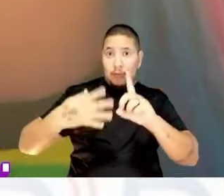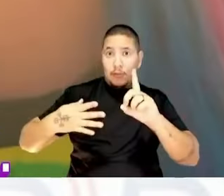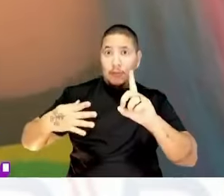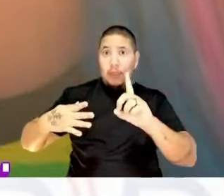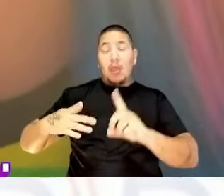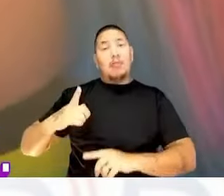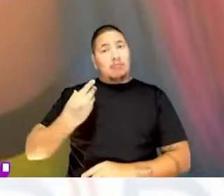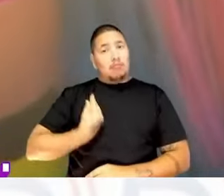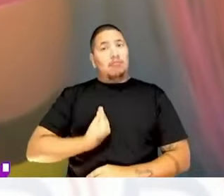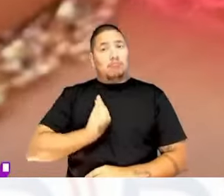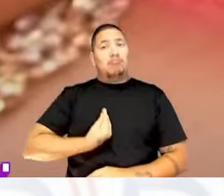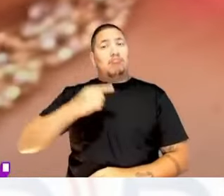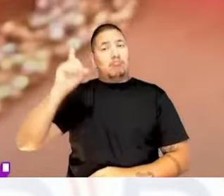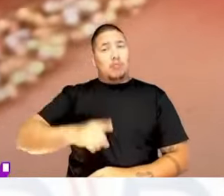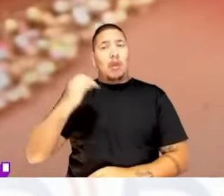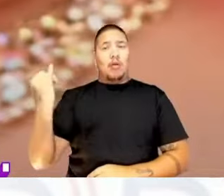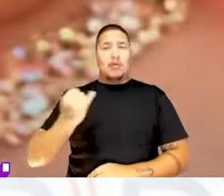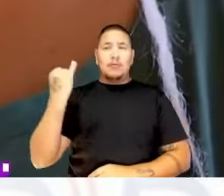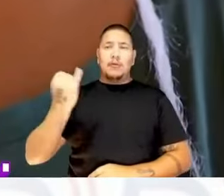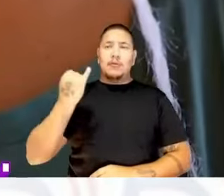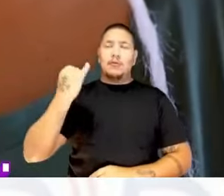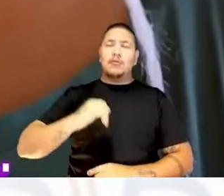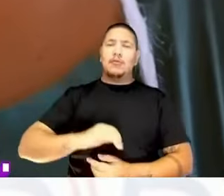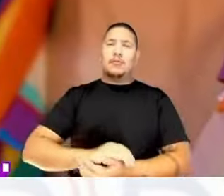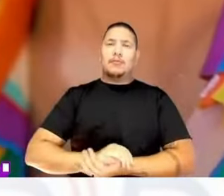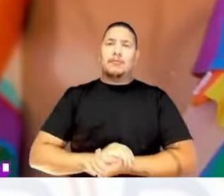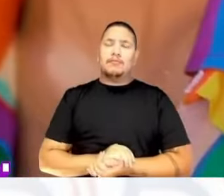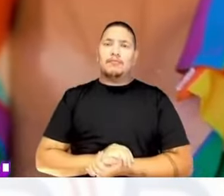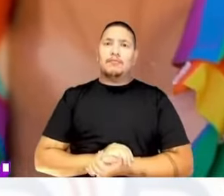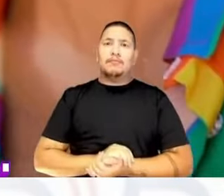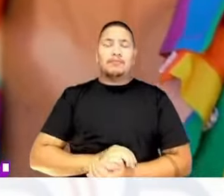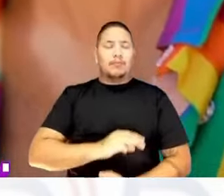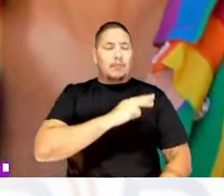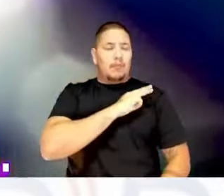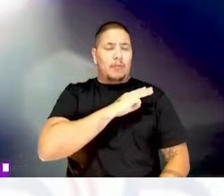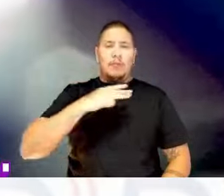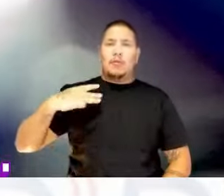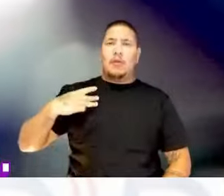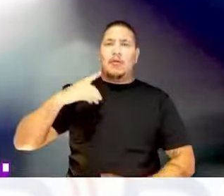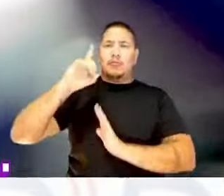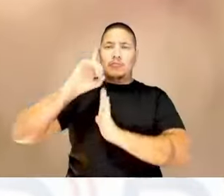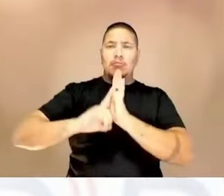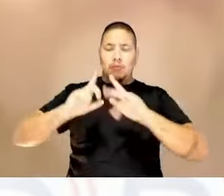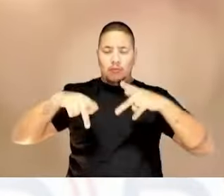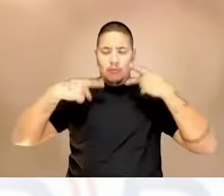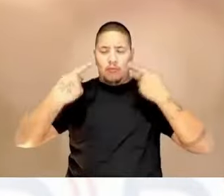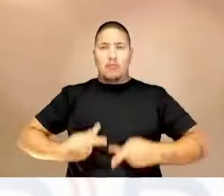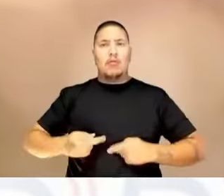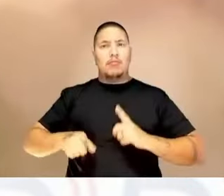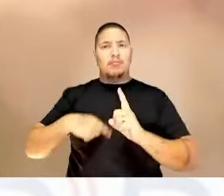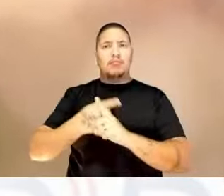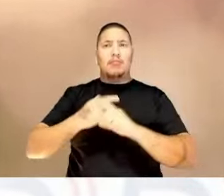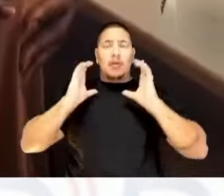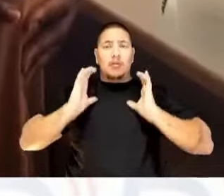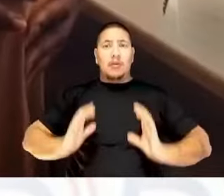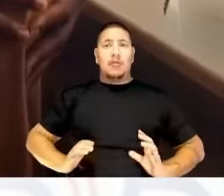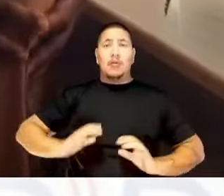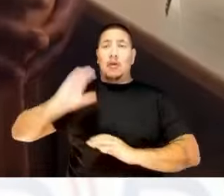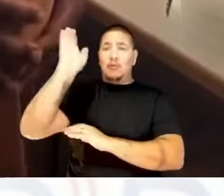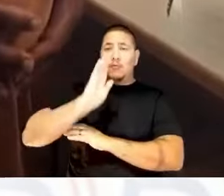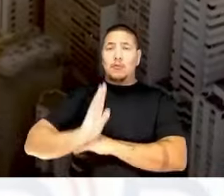pessoas LGBTQIA+, existem e são importantes. Ministério dos Direitos Humanos e da